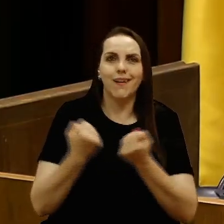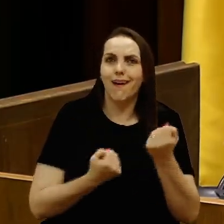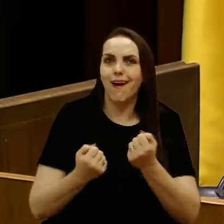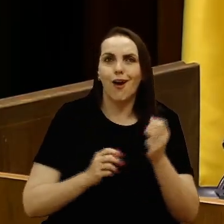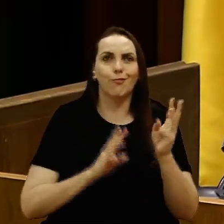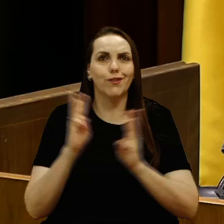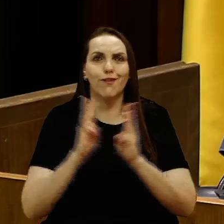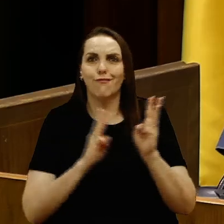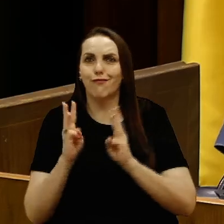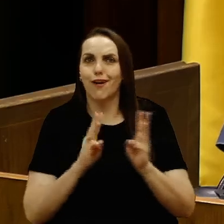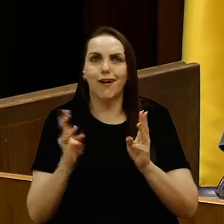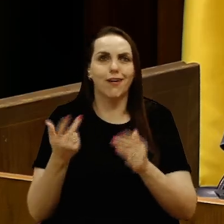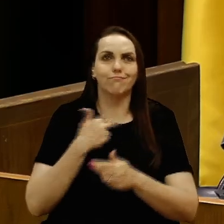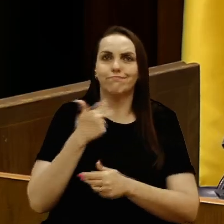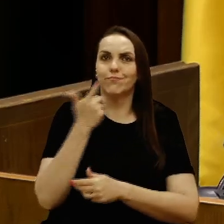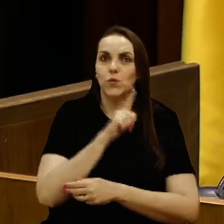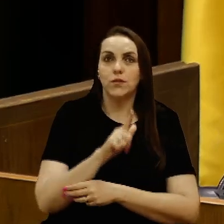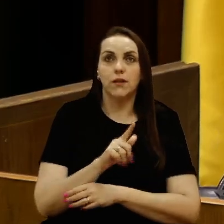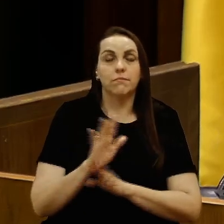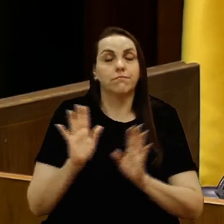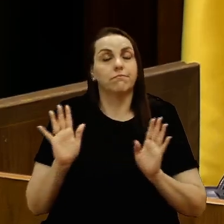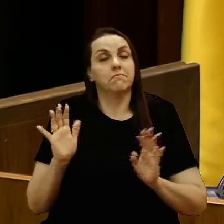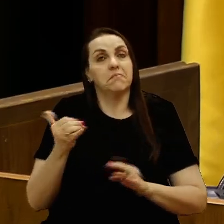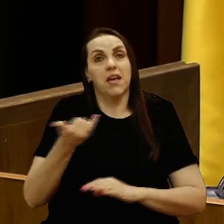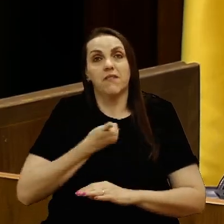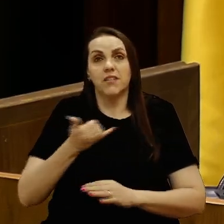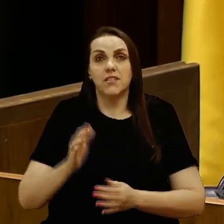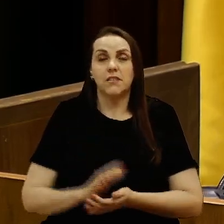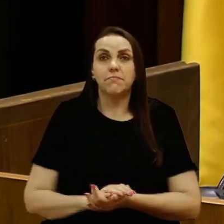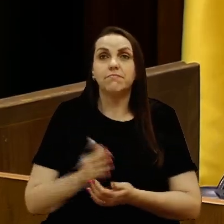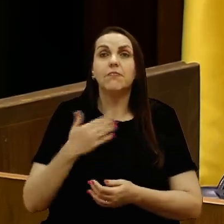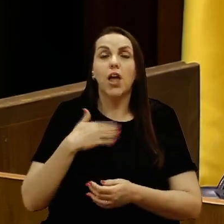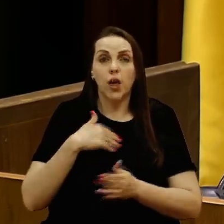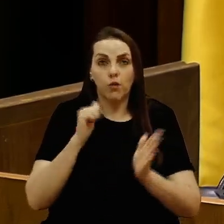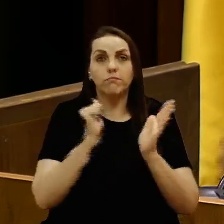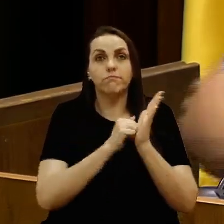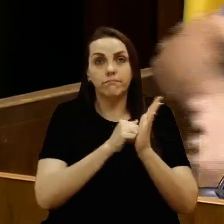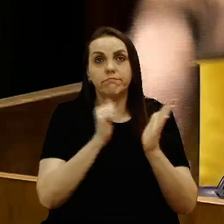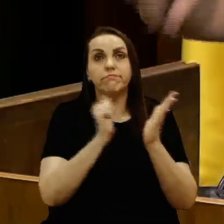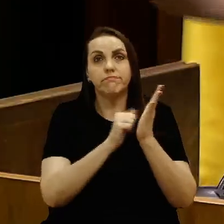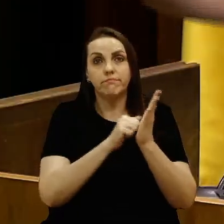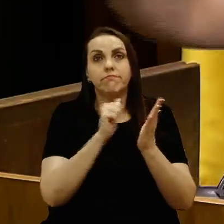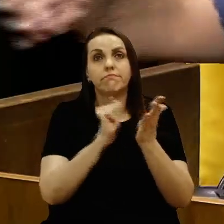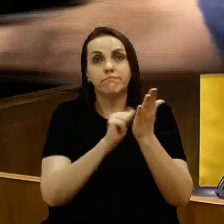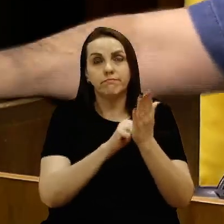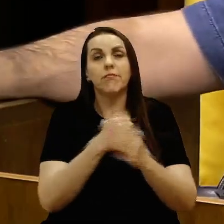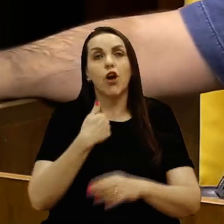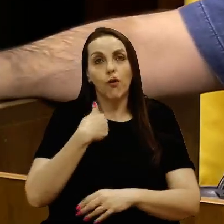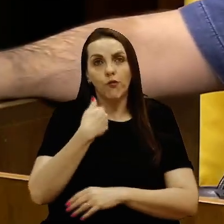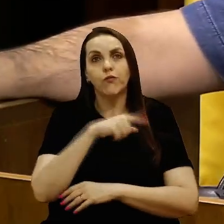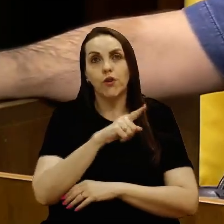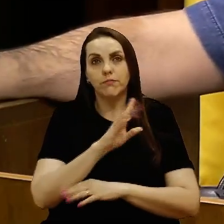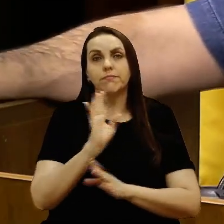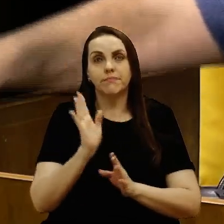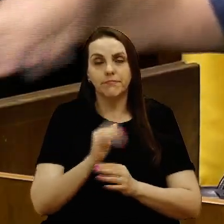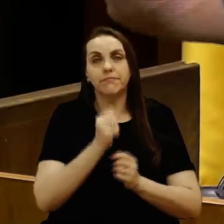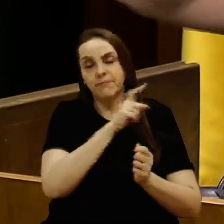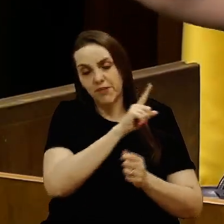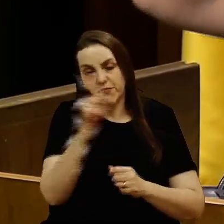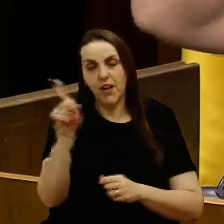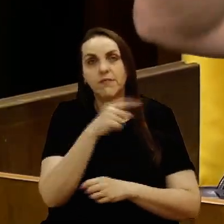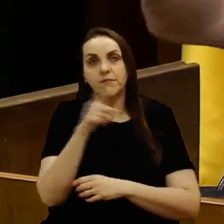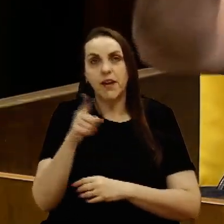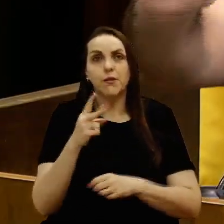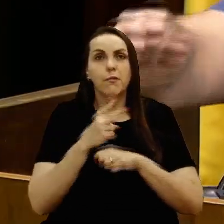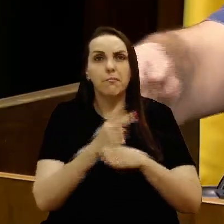vai ter. Eu digo, me avisa que se precisar eu vou bater na porta de todos, porque precisar e nós vamos mandar as pessoas para lá. Empresta o meu carro, a gente vai